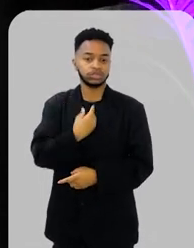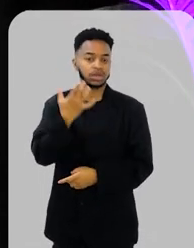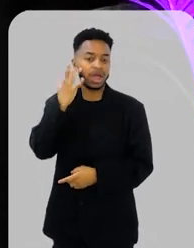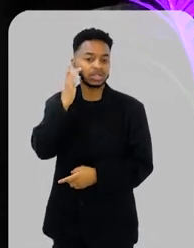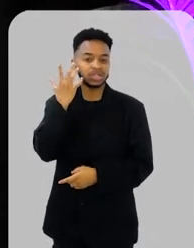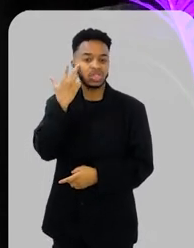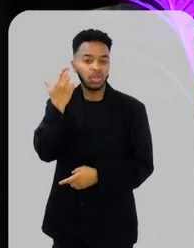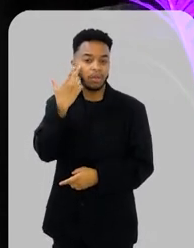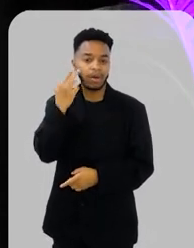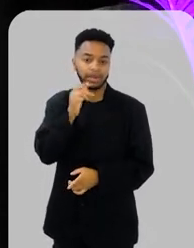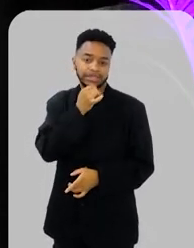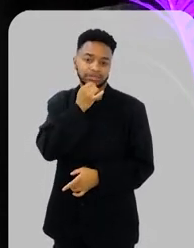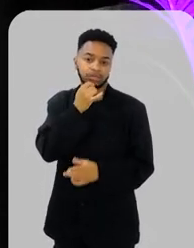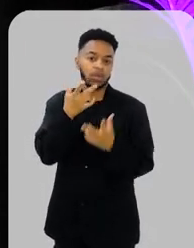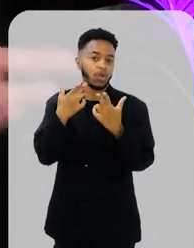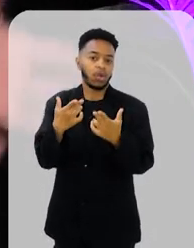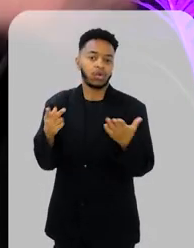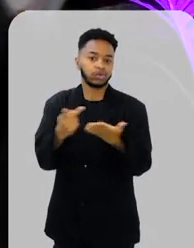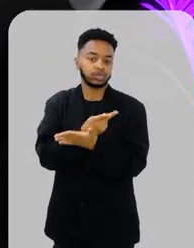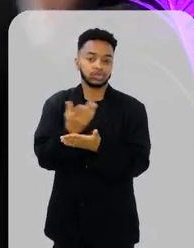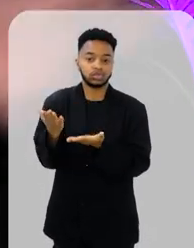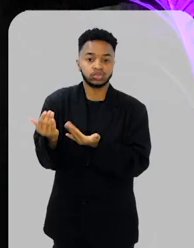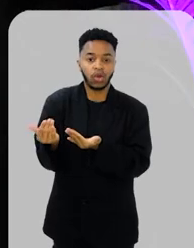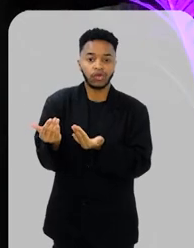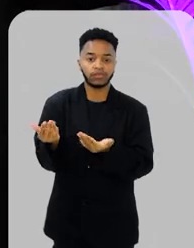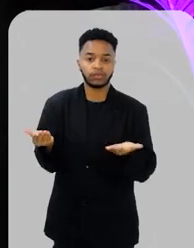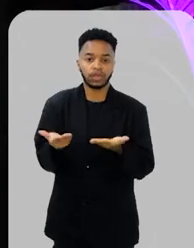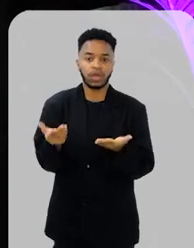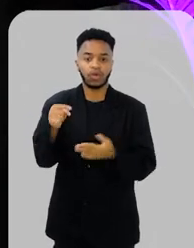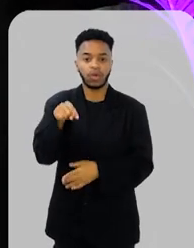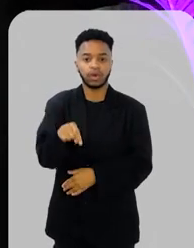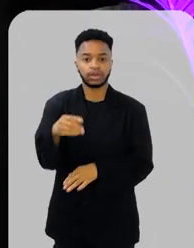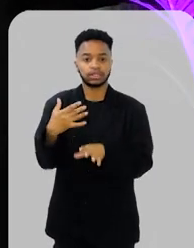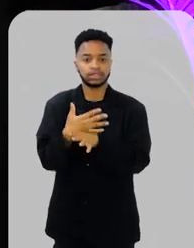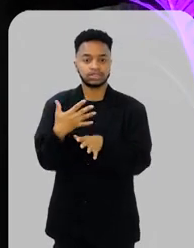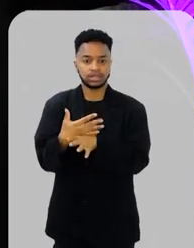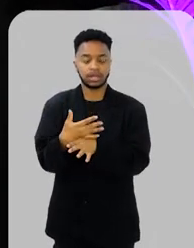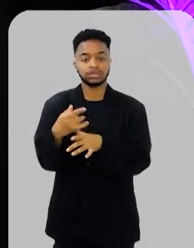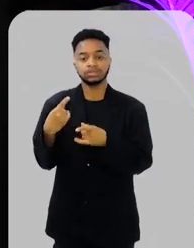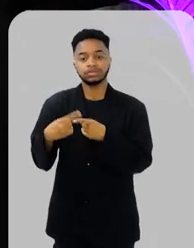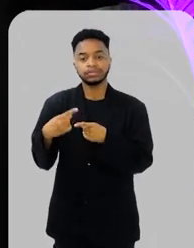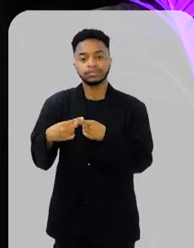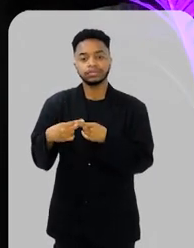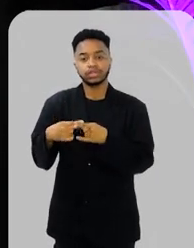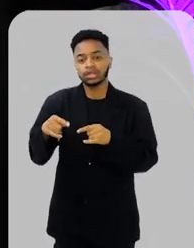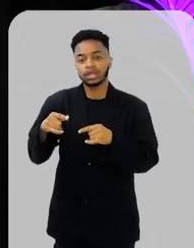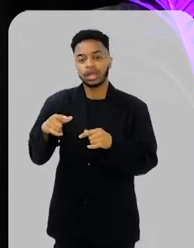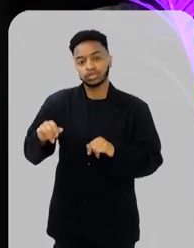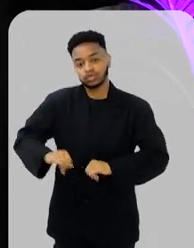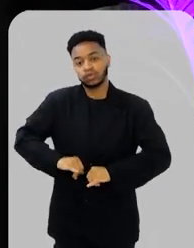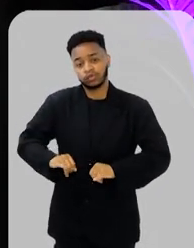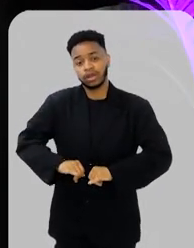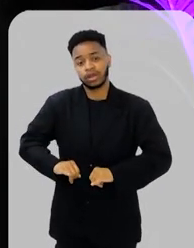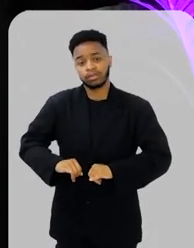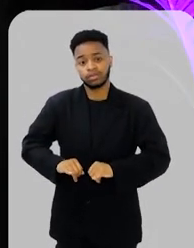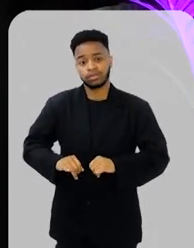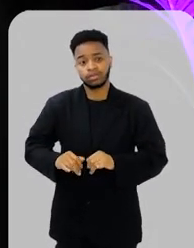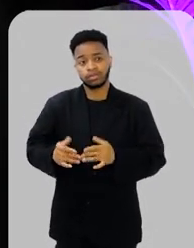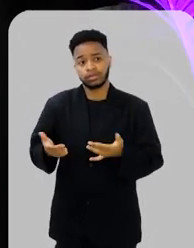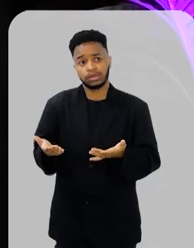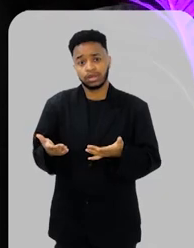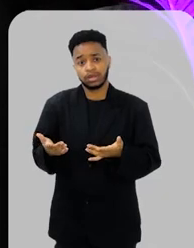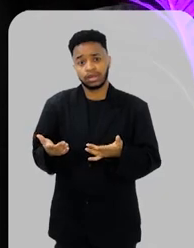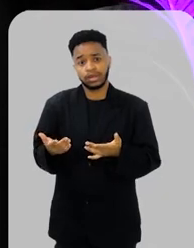gente naturalizar o que aconteceu, por exemplo, com esses jovens agora aqui na nossa cidade, em que sofreram uma